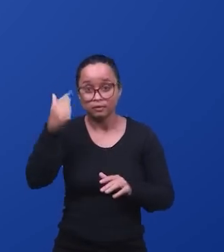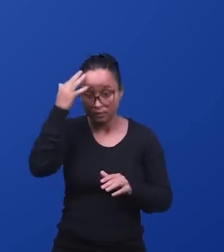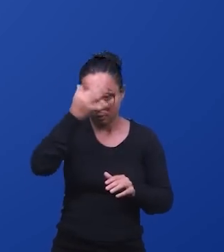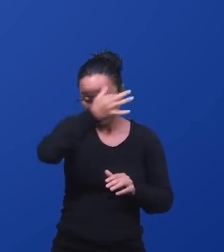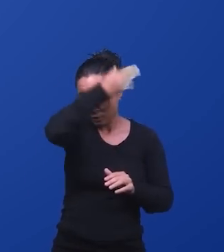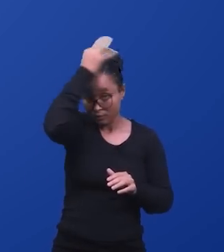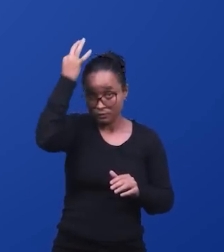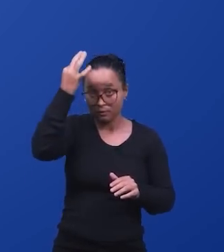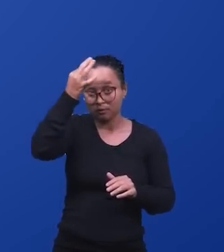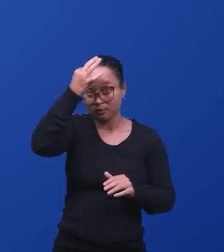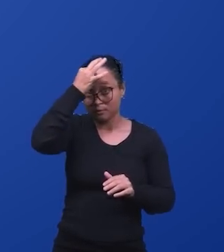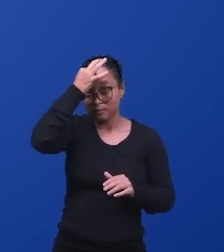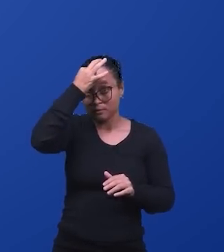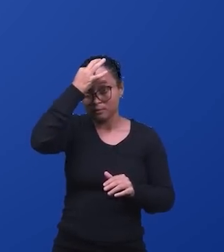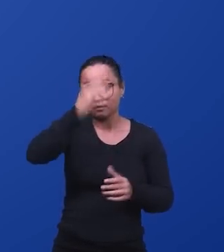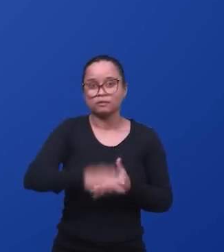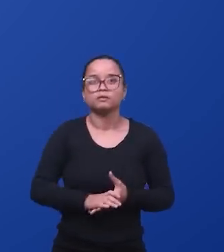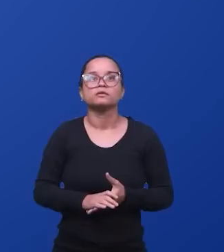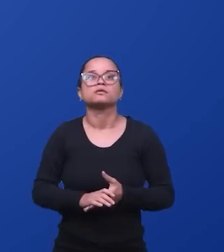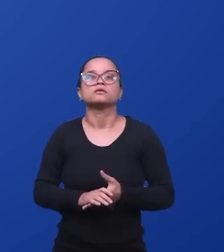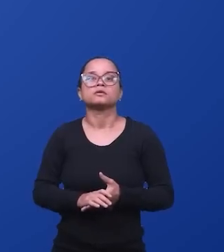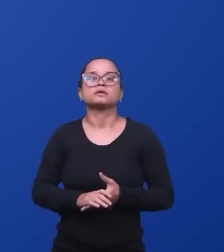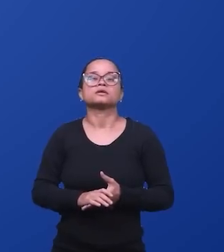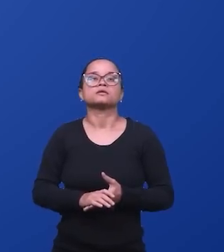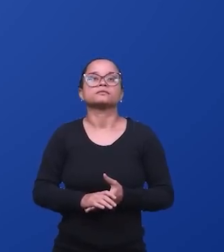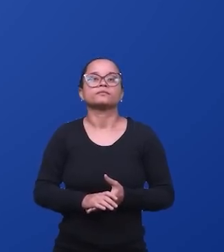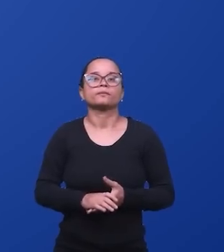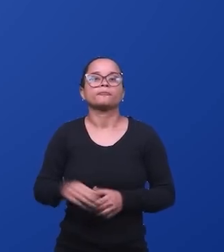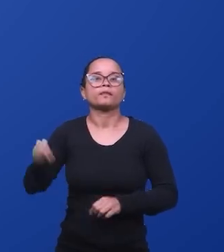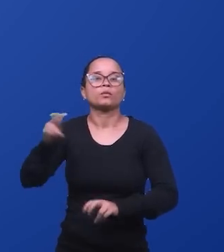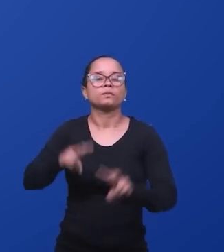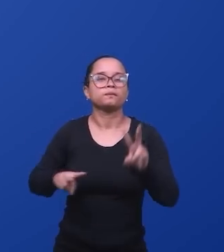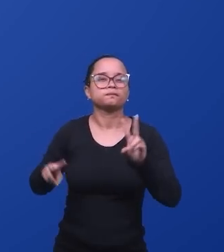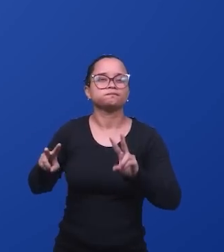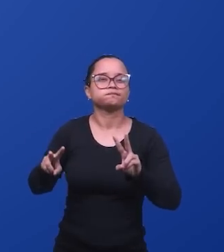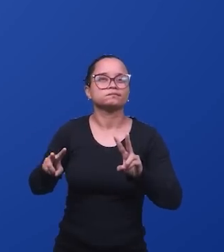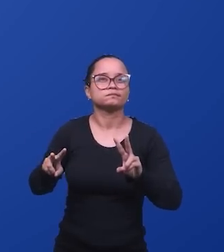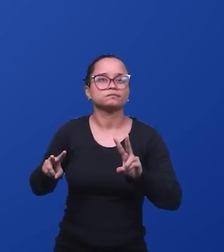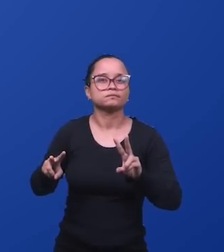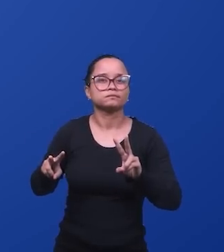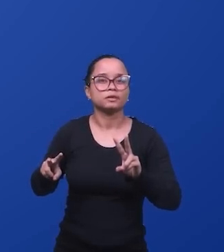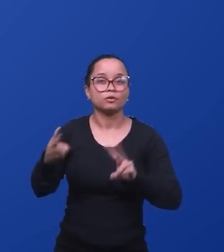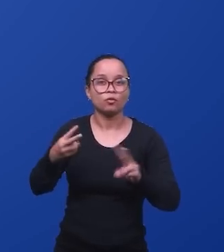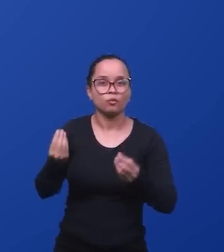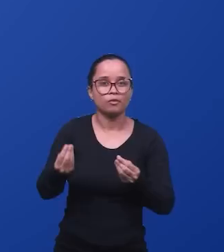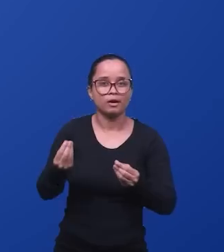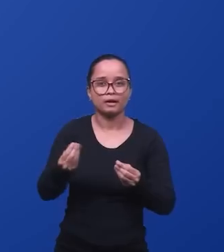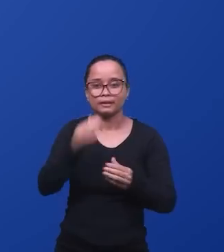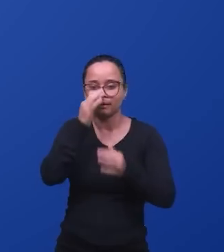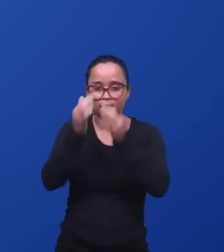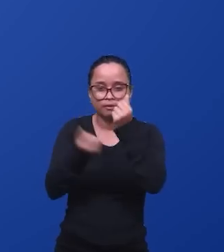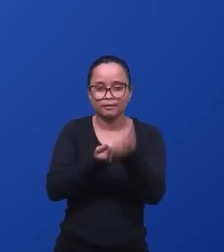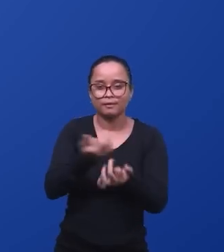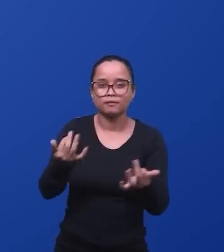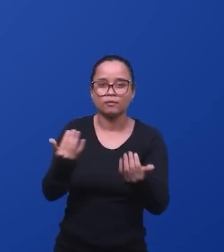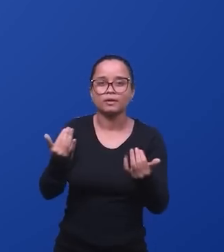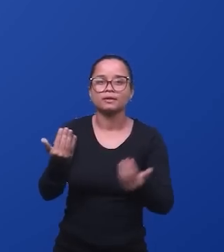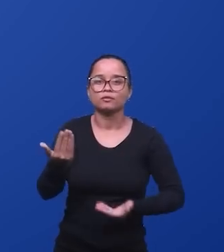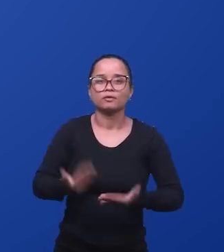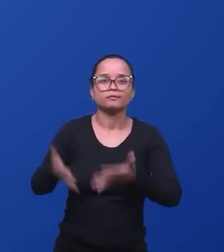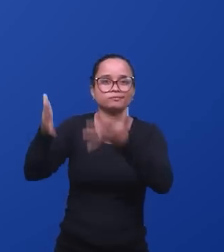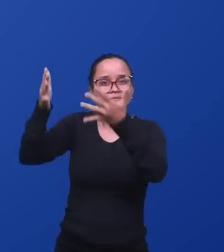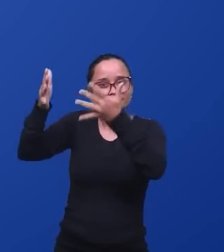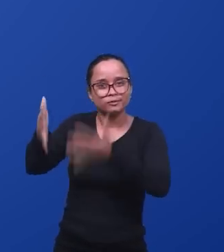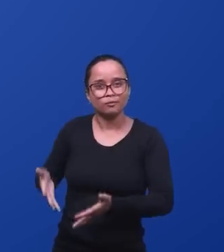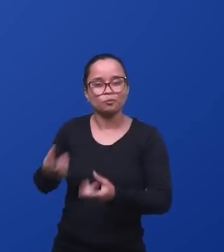Santo, que assopra no meu jardim. O vento do Espírito Santo, ele assopra sobre a igreja. Quando ele